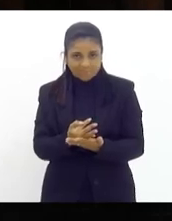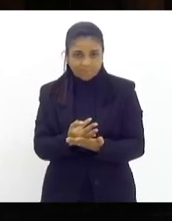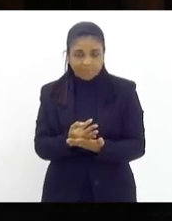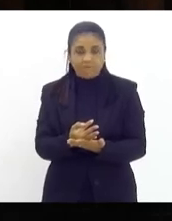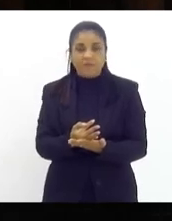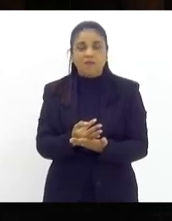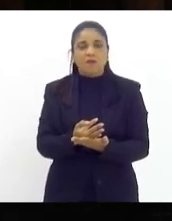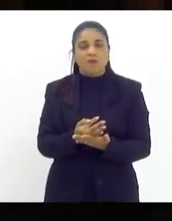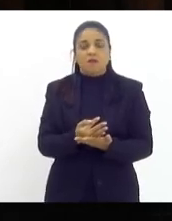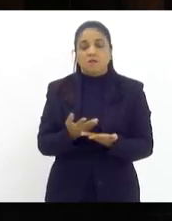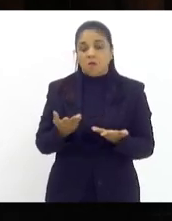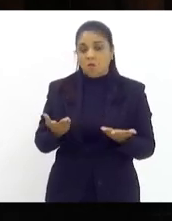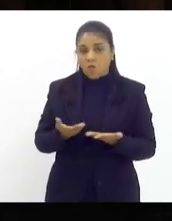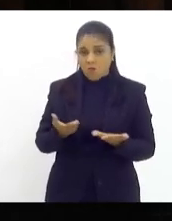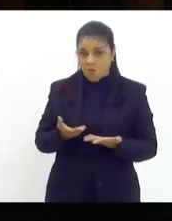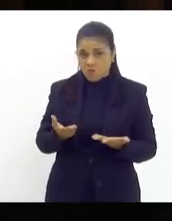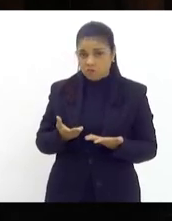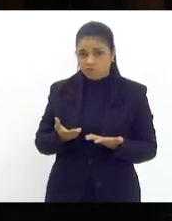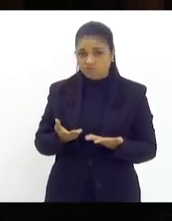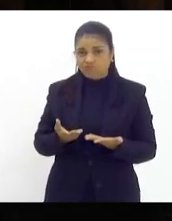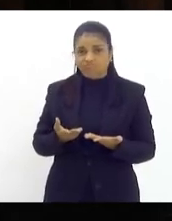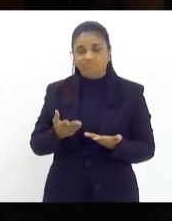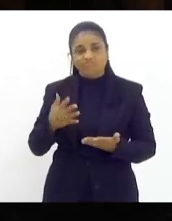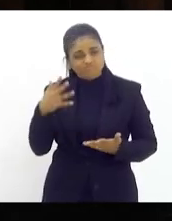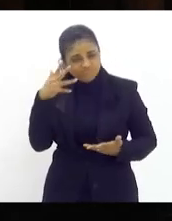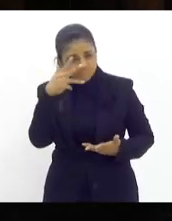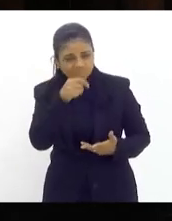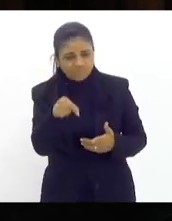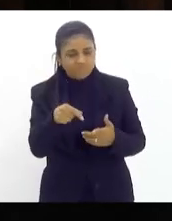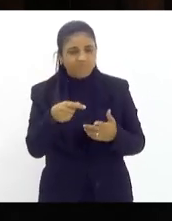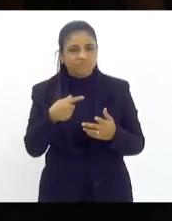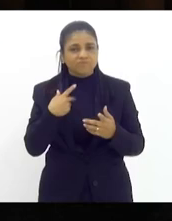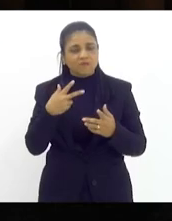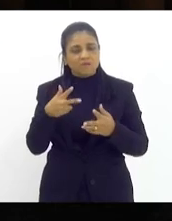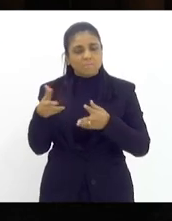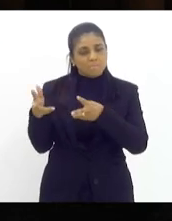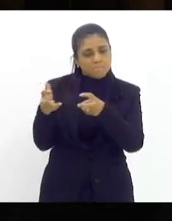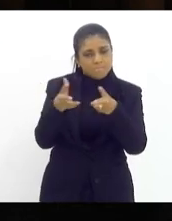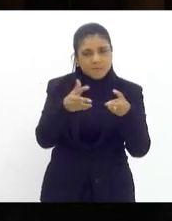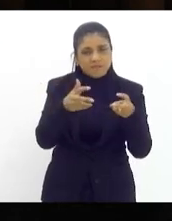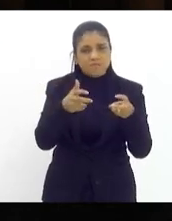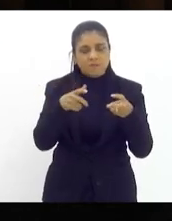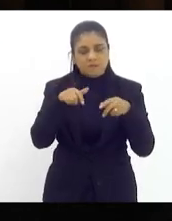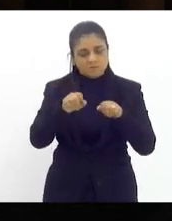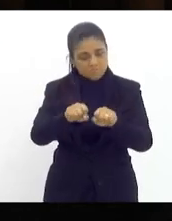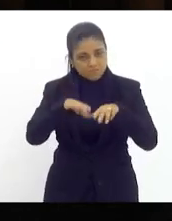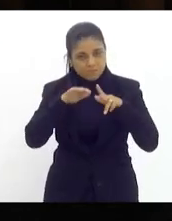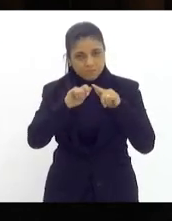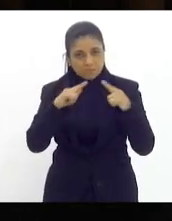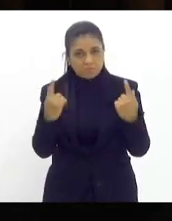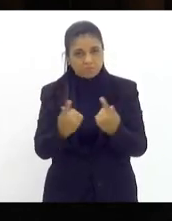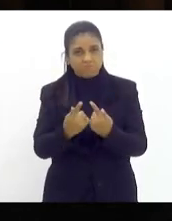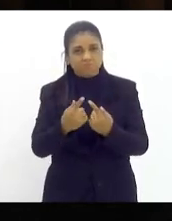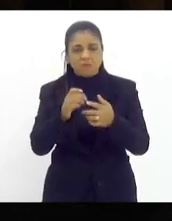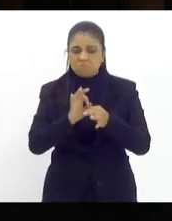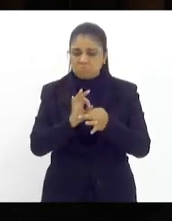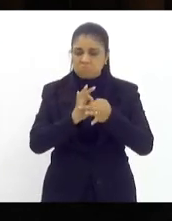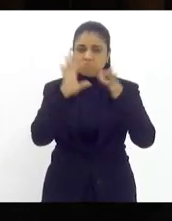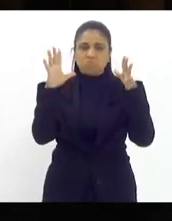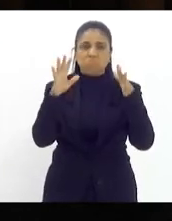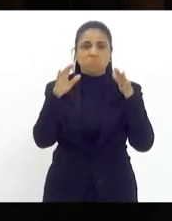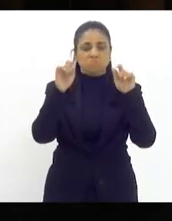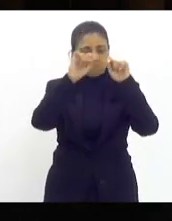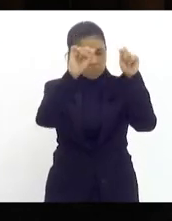presidente ver e conseguir exercer nesta casa um total democracia a imagem ter a imagem